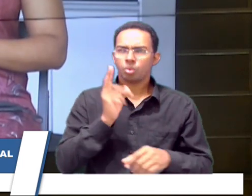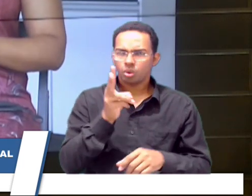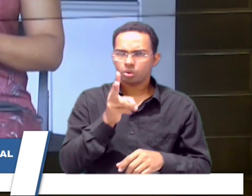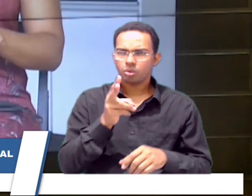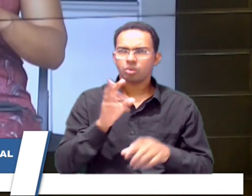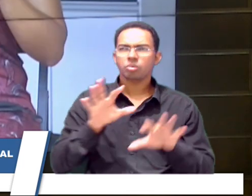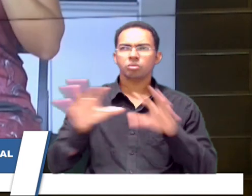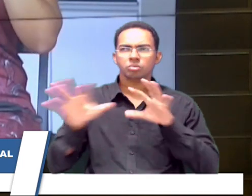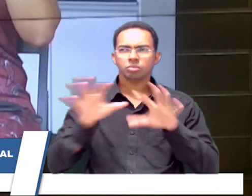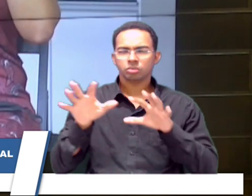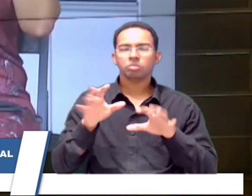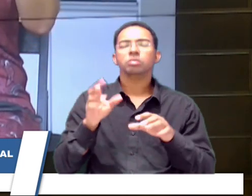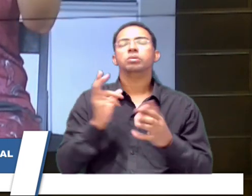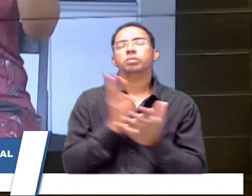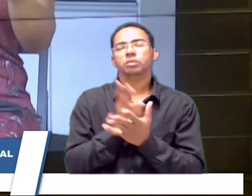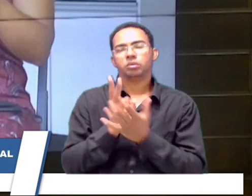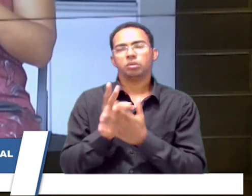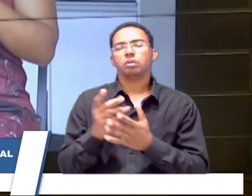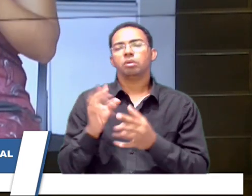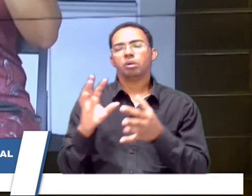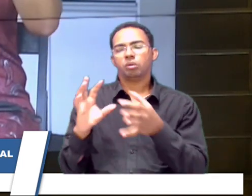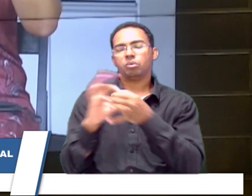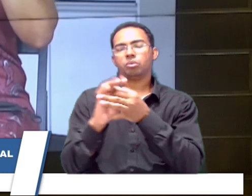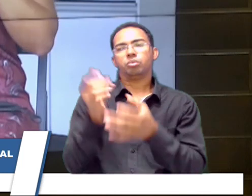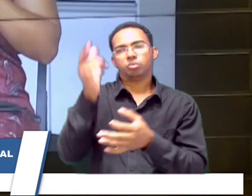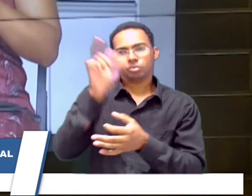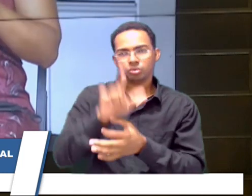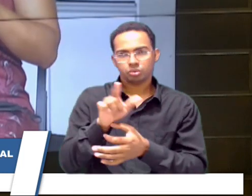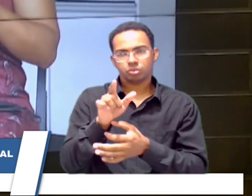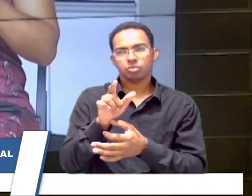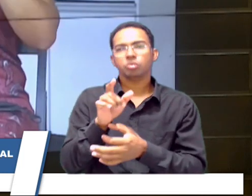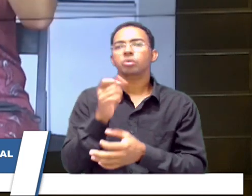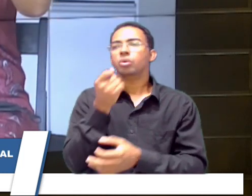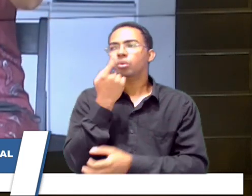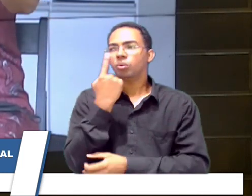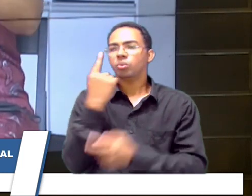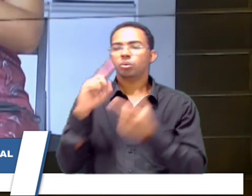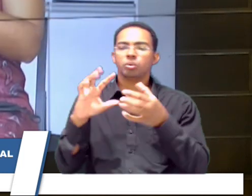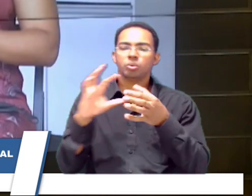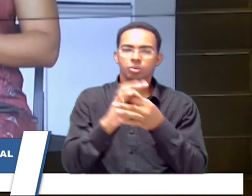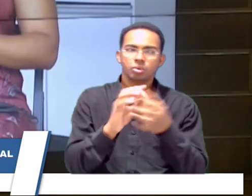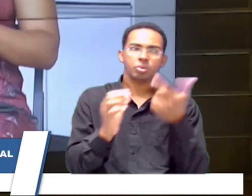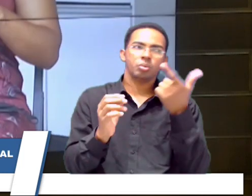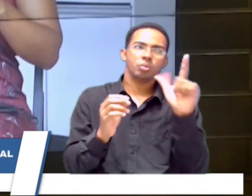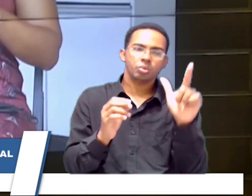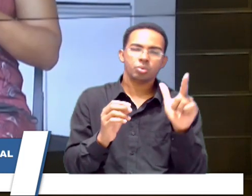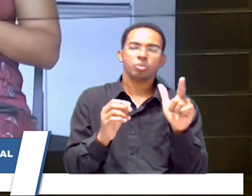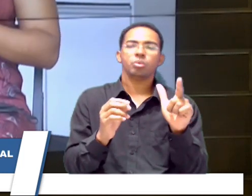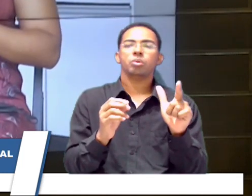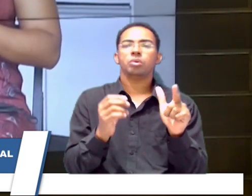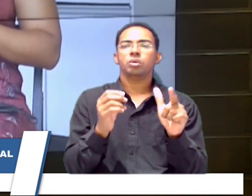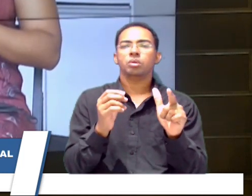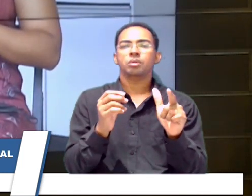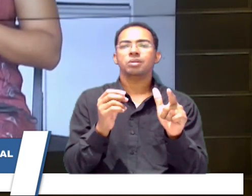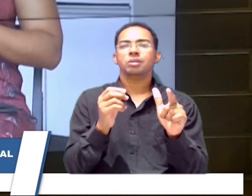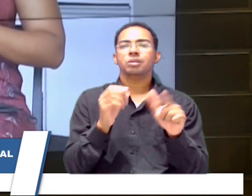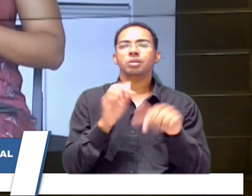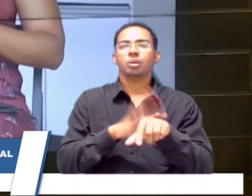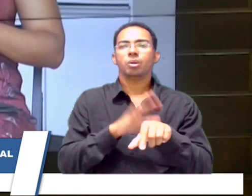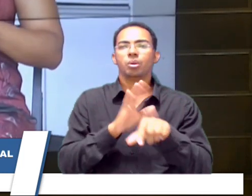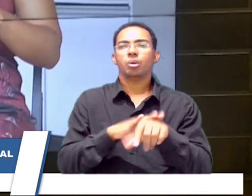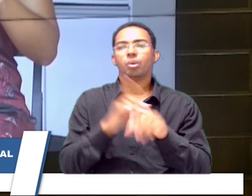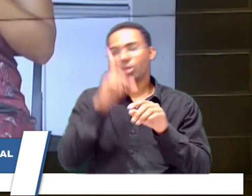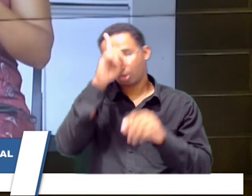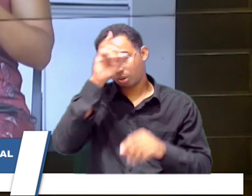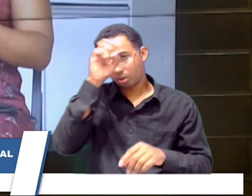Aí ele associa mais um, ele puxa, tu já tá tomando um, aí ele associa mais um. Aí ele vai, aí chega no hospital, lá